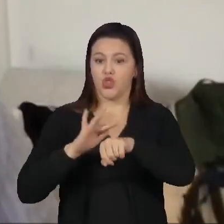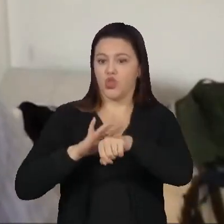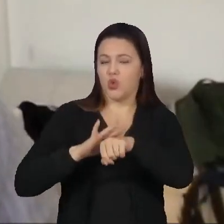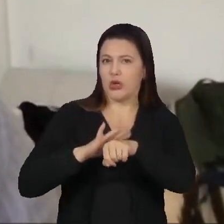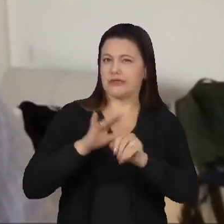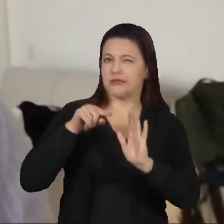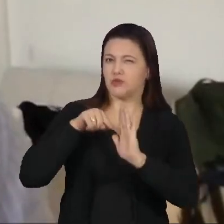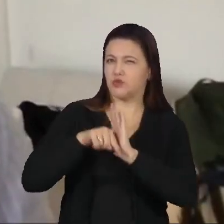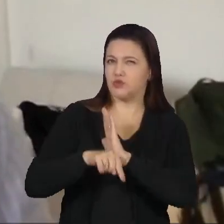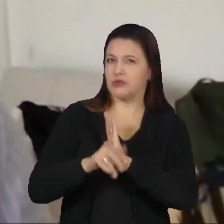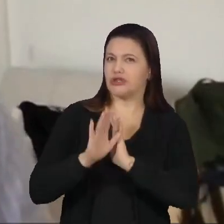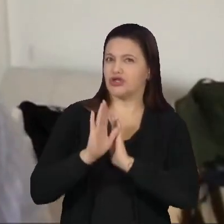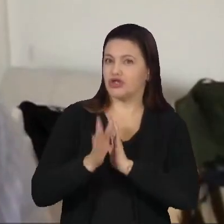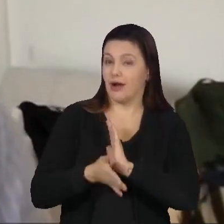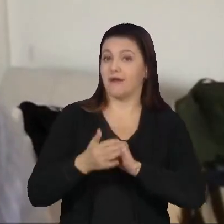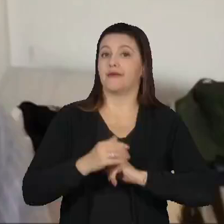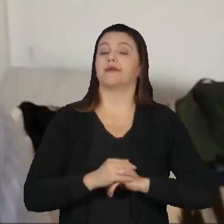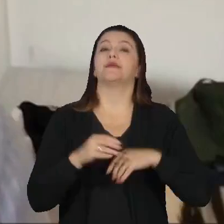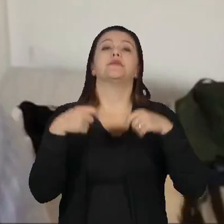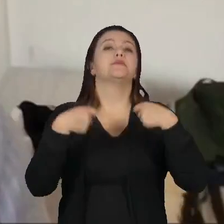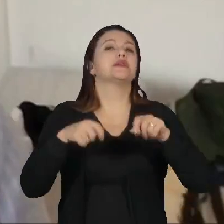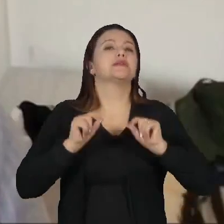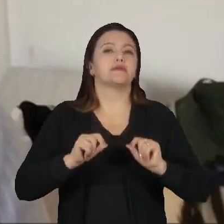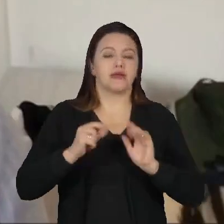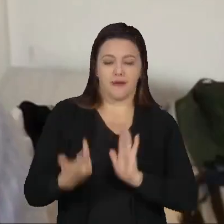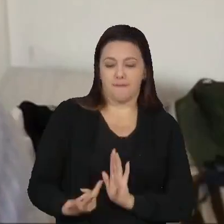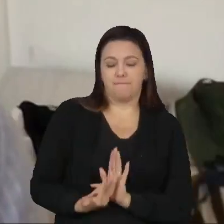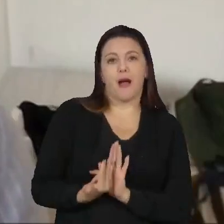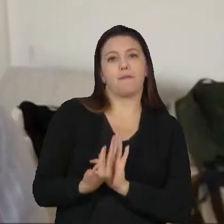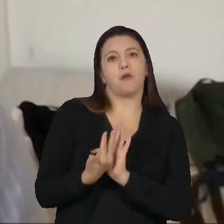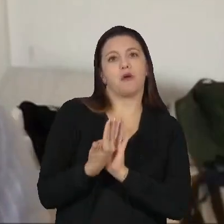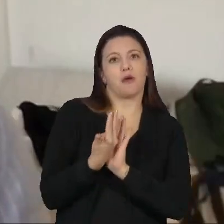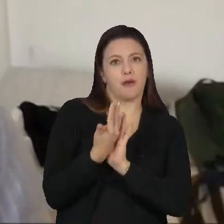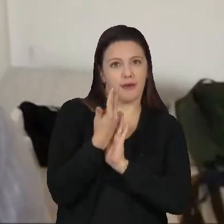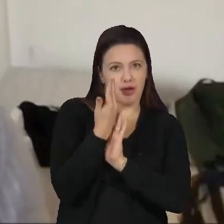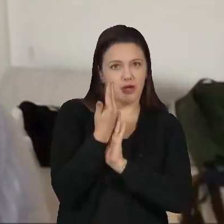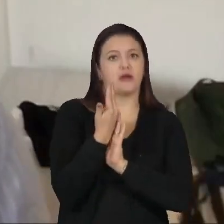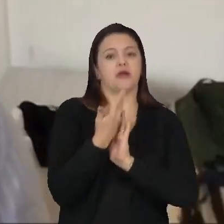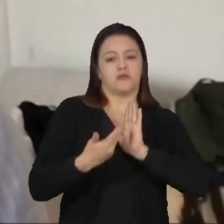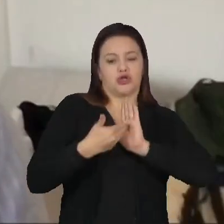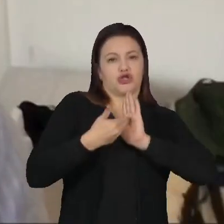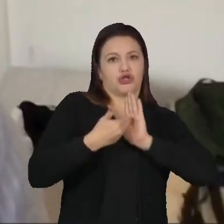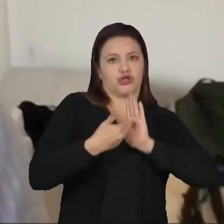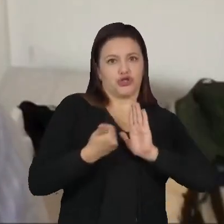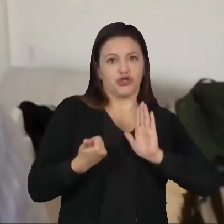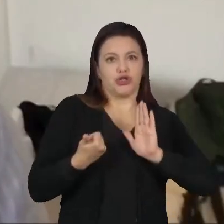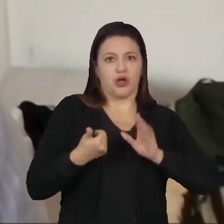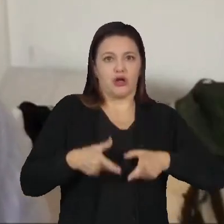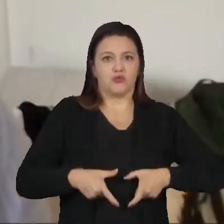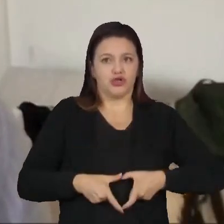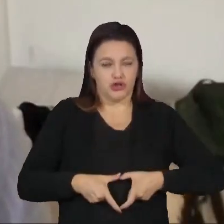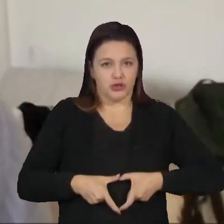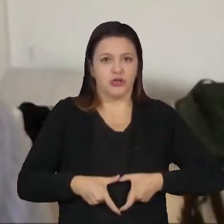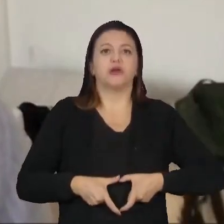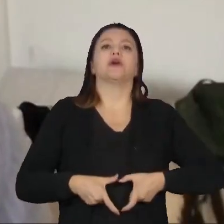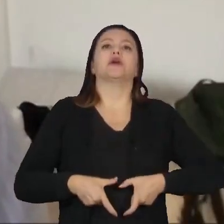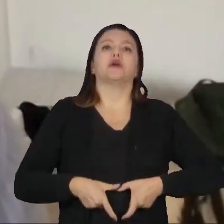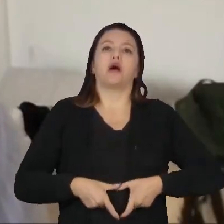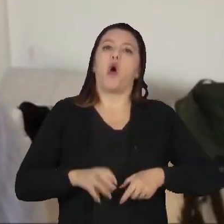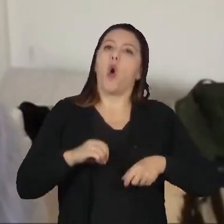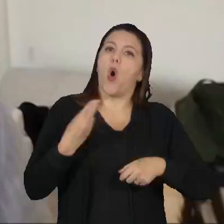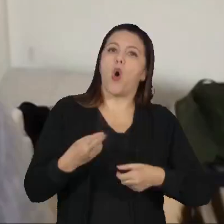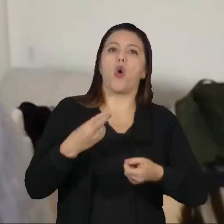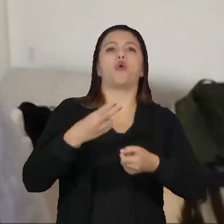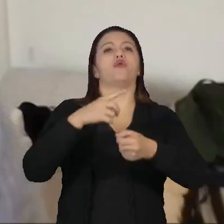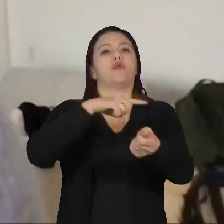aprofundou mais, às vezes são necessárias cirurgias de maior porte, às vezes cirurgias para remoção da bexiga como um todo, ou